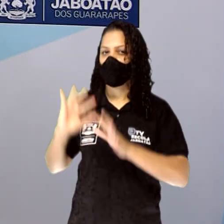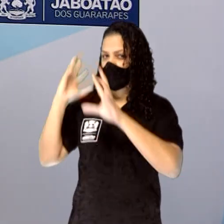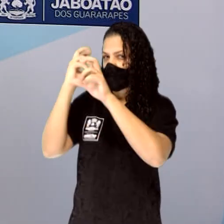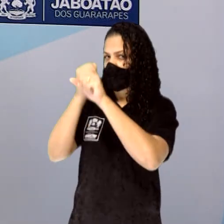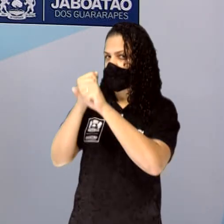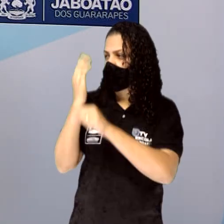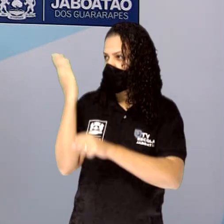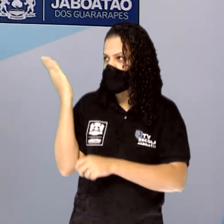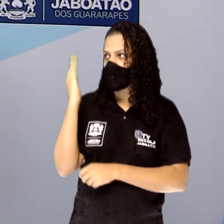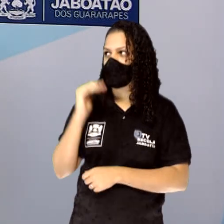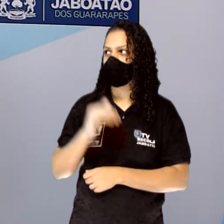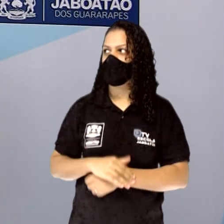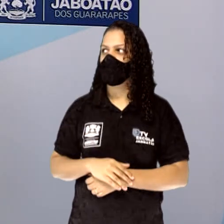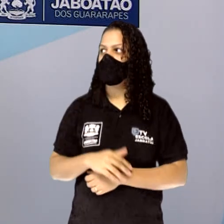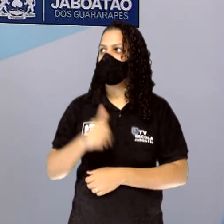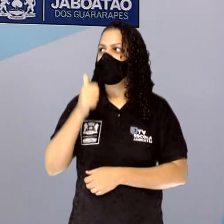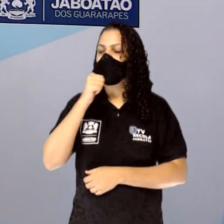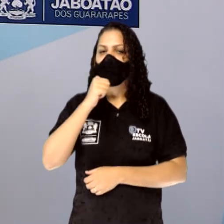Aunt,